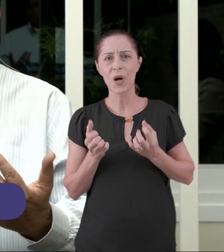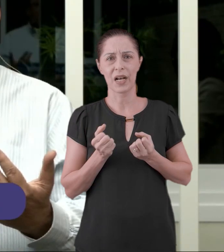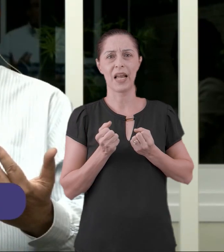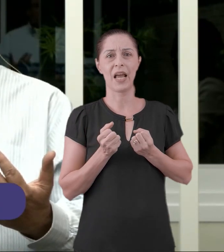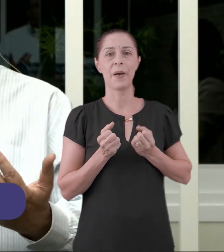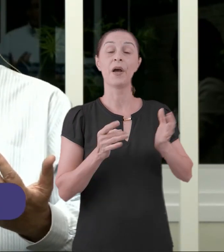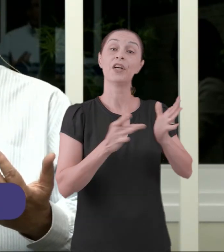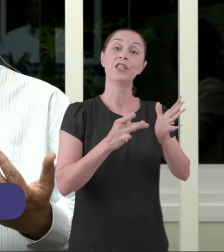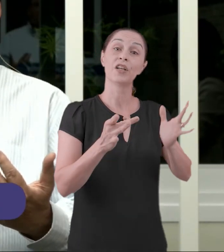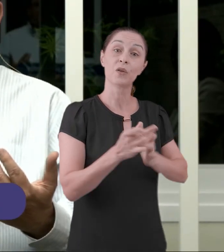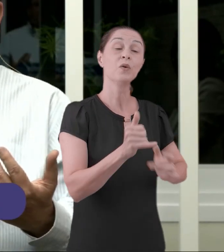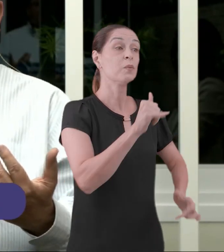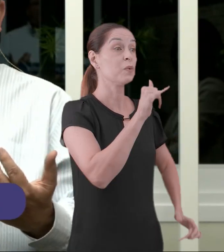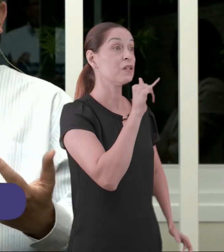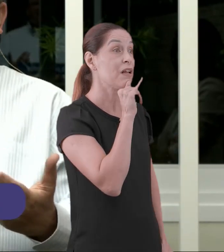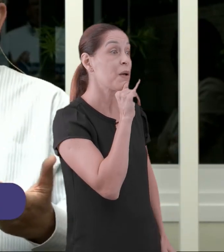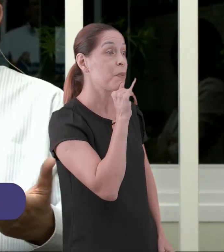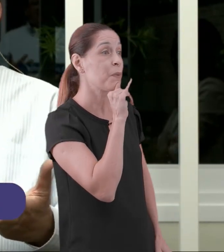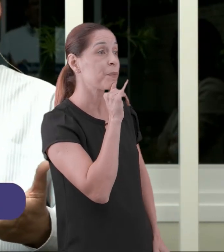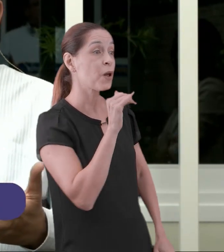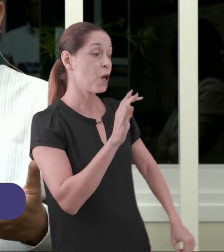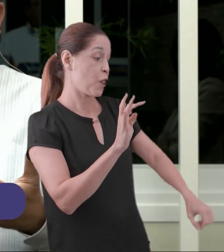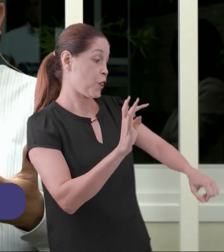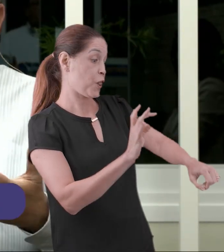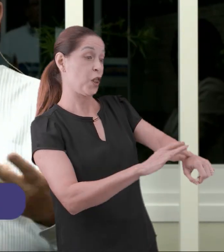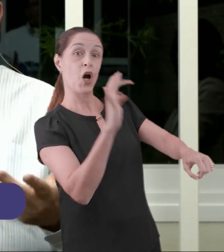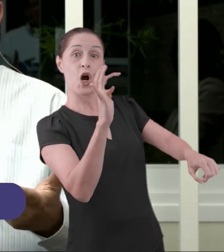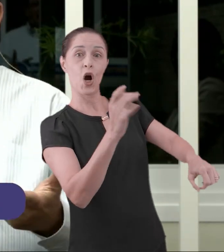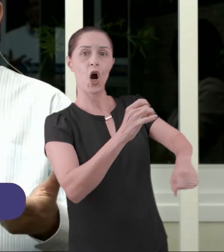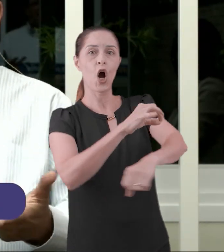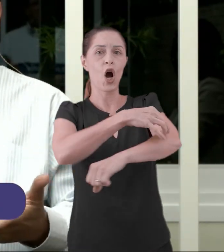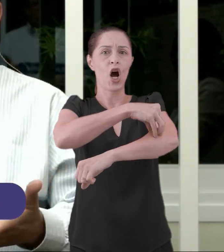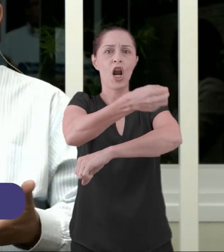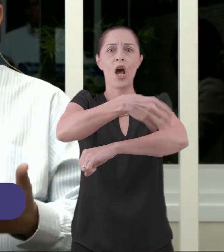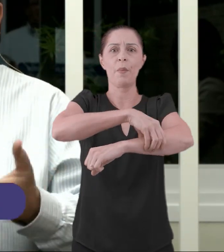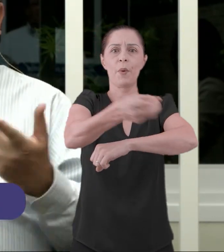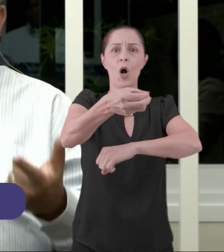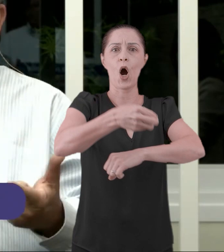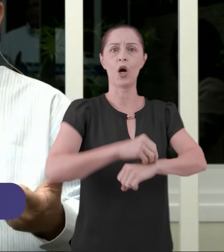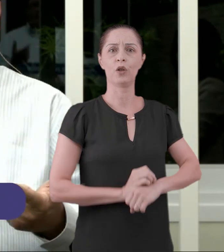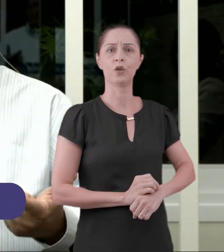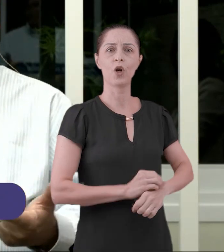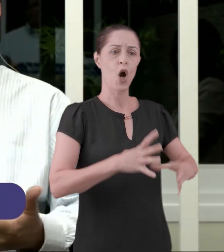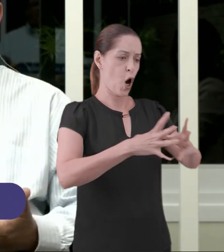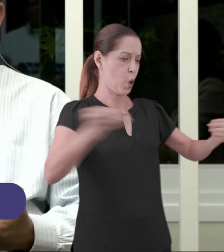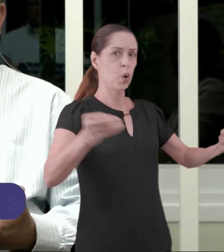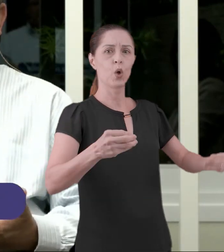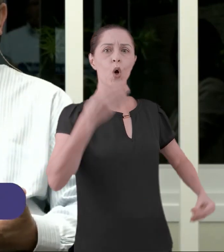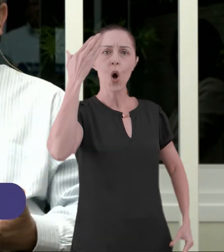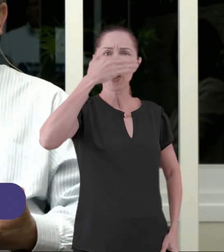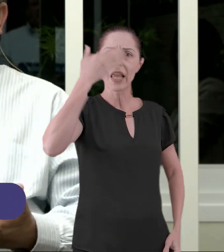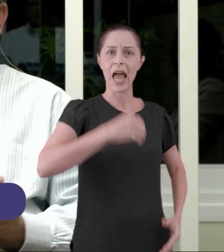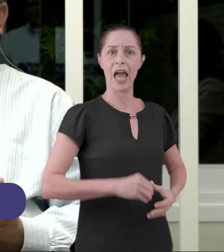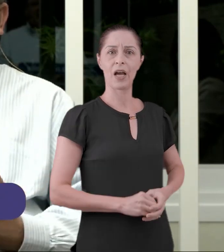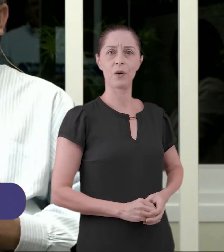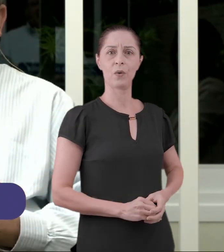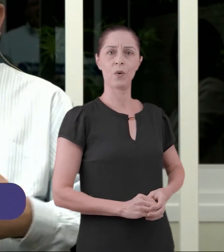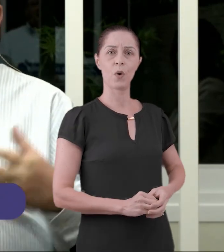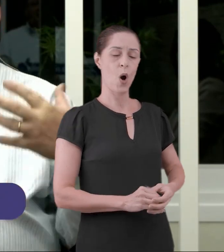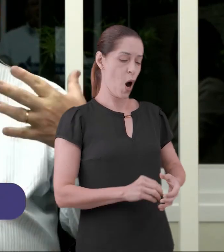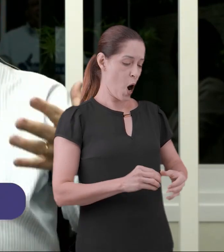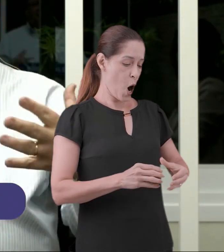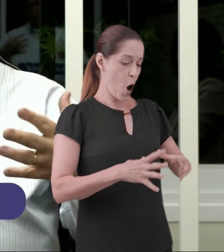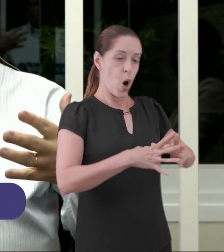nos leprosos, né? Jesus curou cegos, Jesus levantou aleijados, Jesus, ele